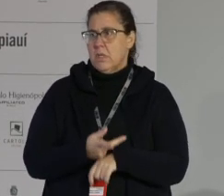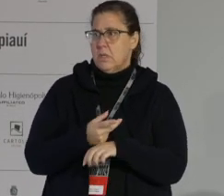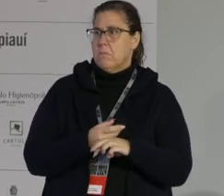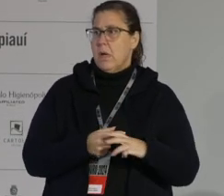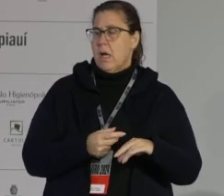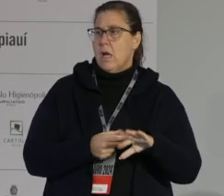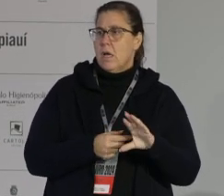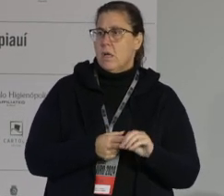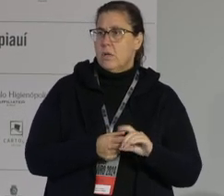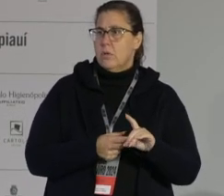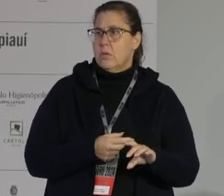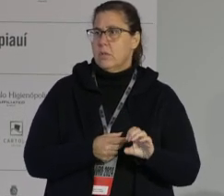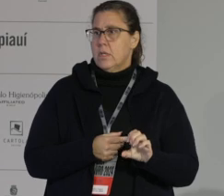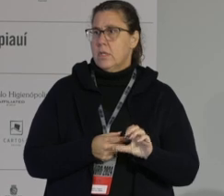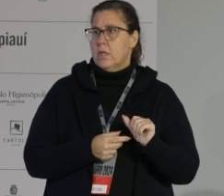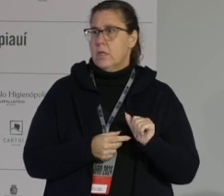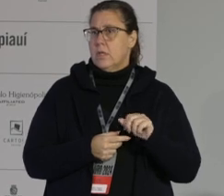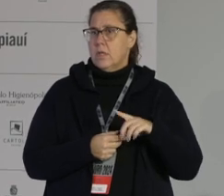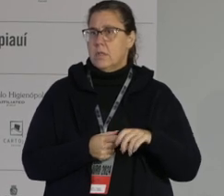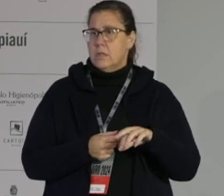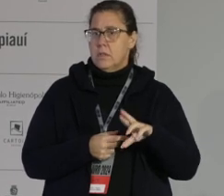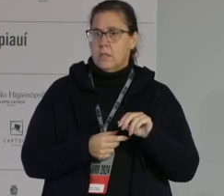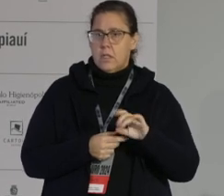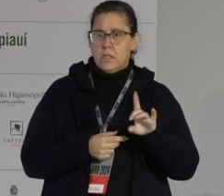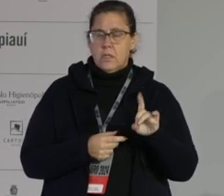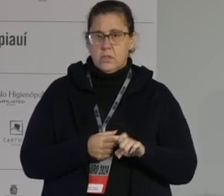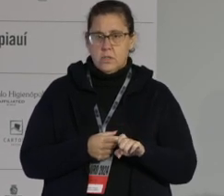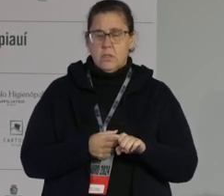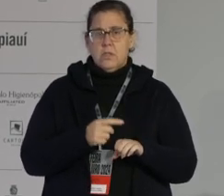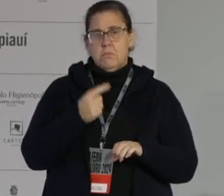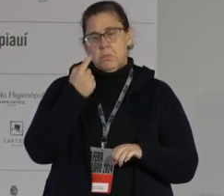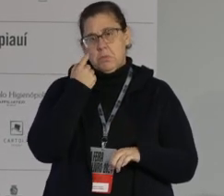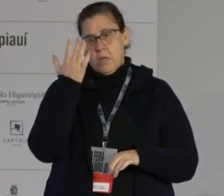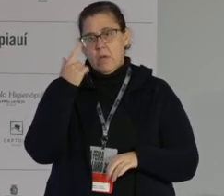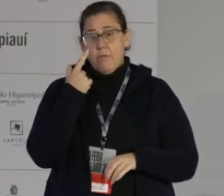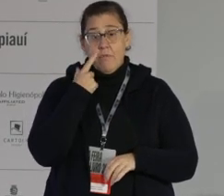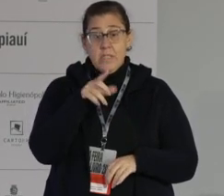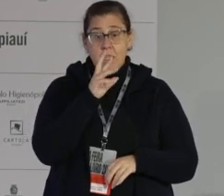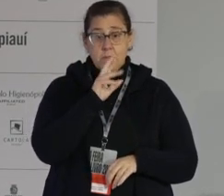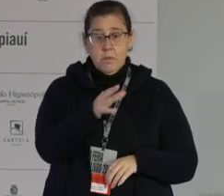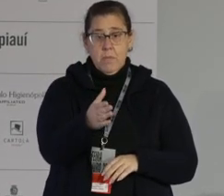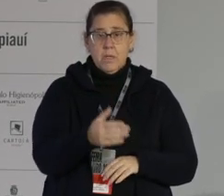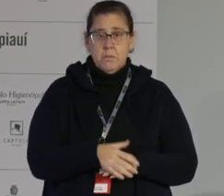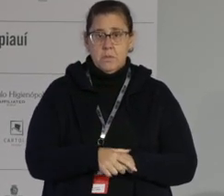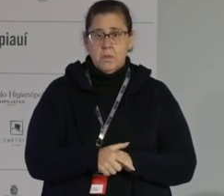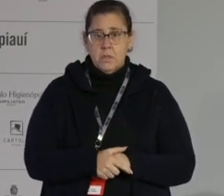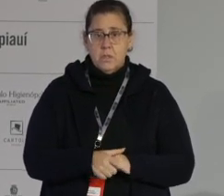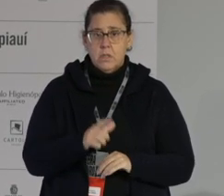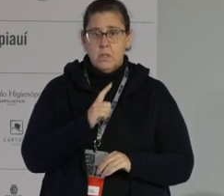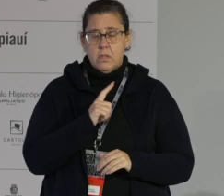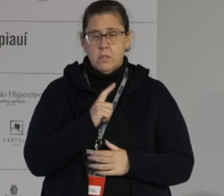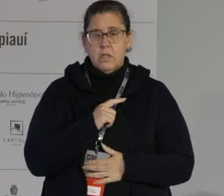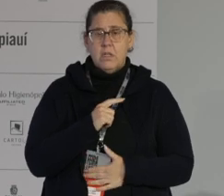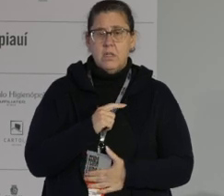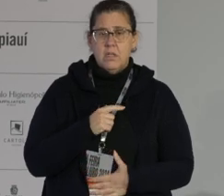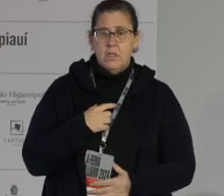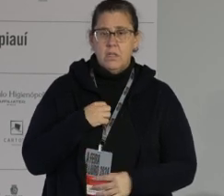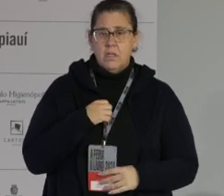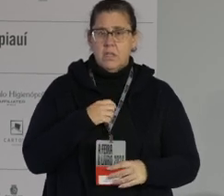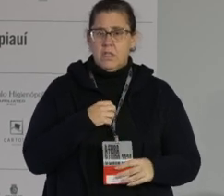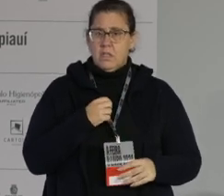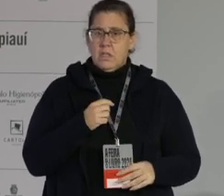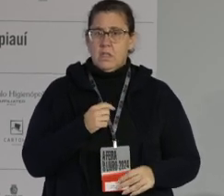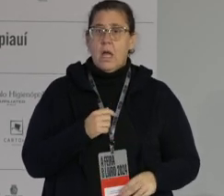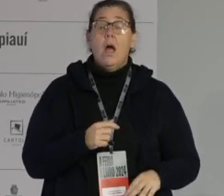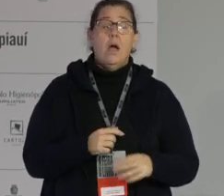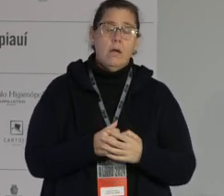que eu não entendi se foi intencional, se foi algo que leram depois sobre o seu conto. Mas tem, você traz o Humberto Eco, você traz